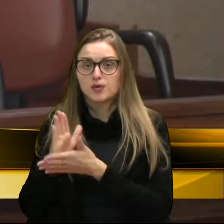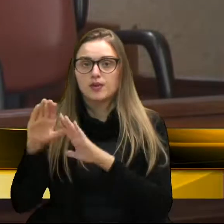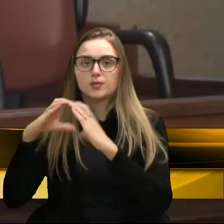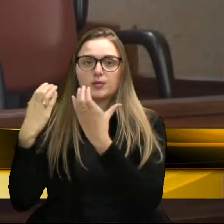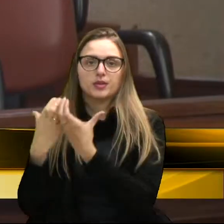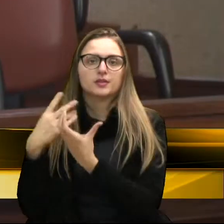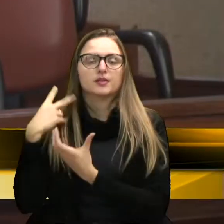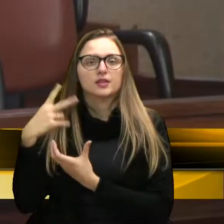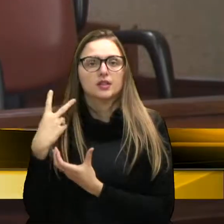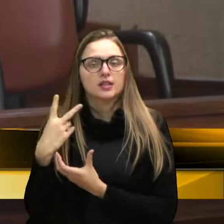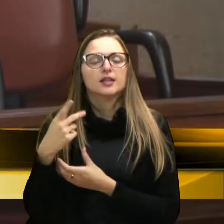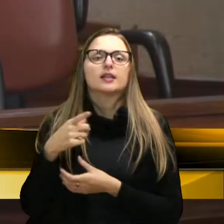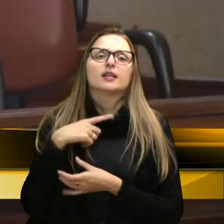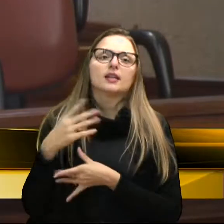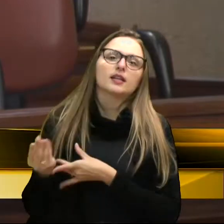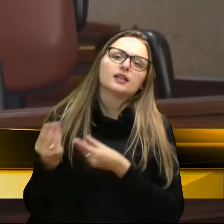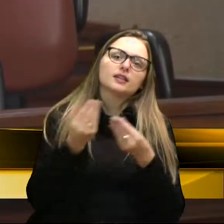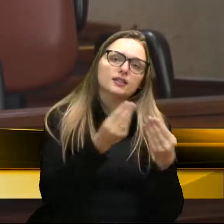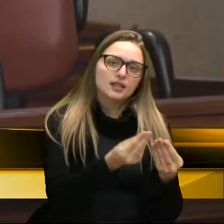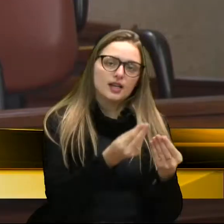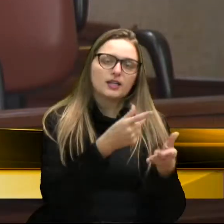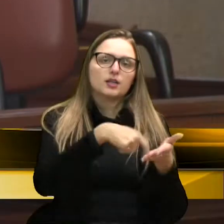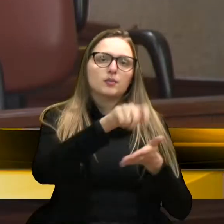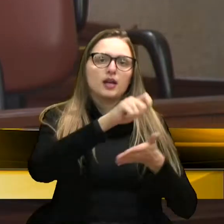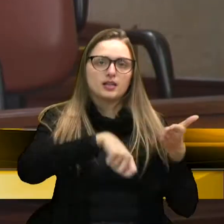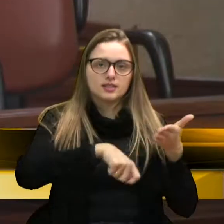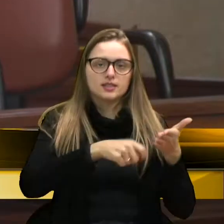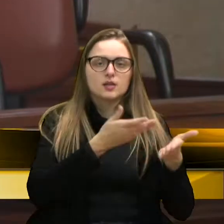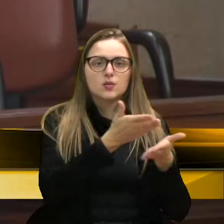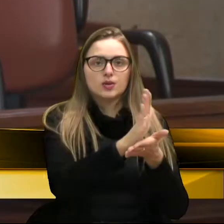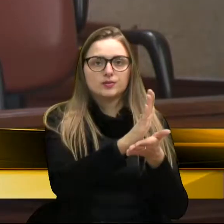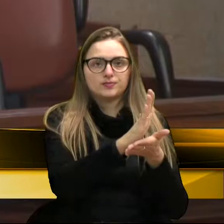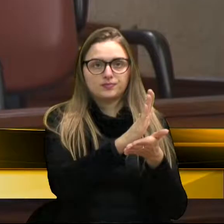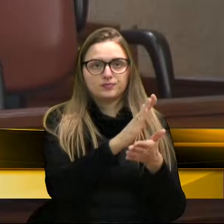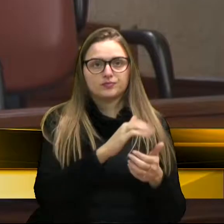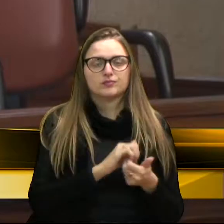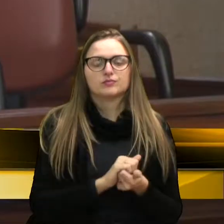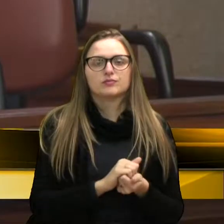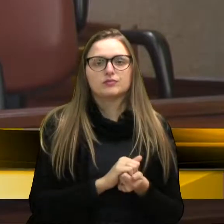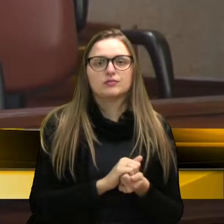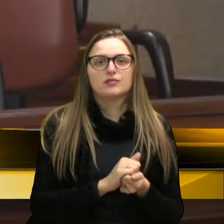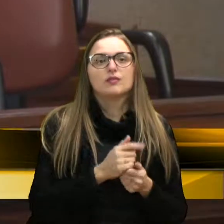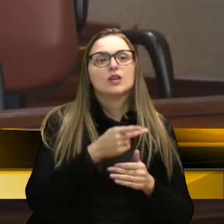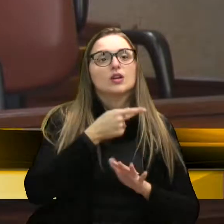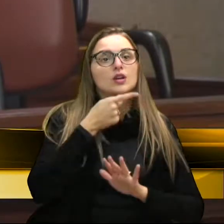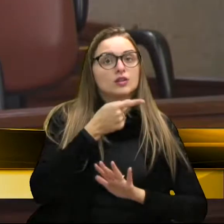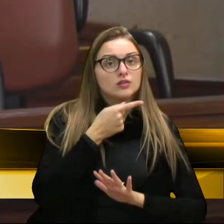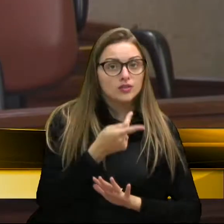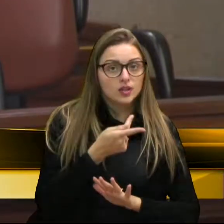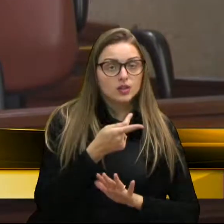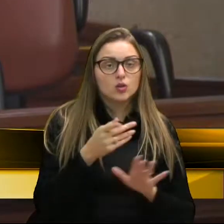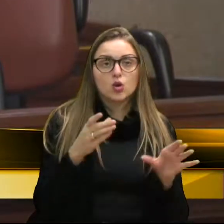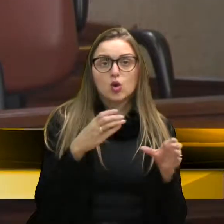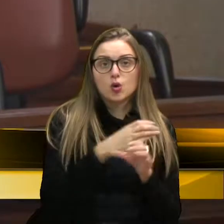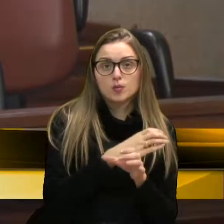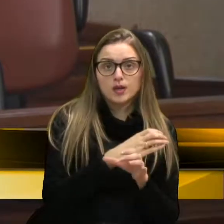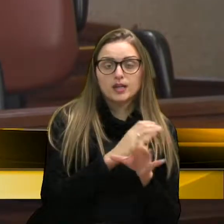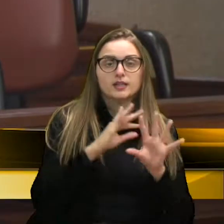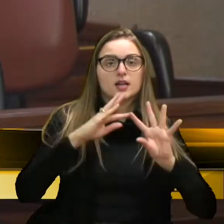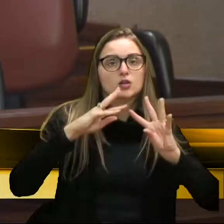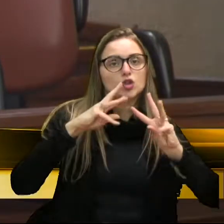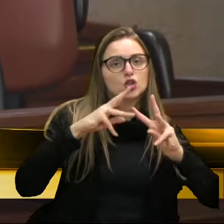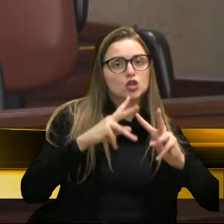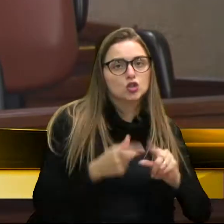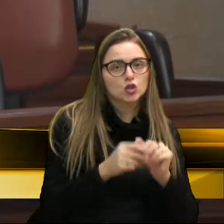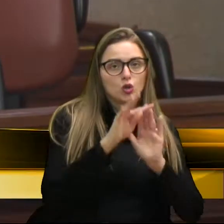Legislativo e remetido para sanção e promulgação. Disse total quando se refere a todo o texto